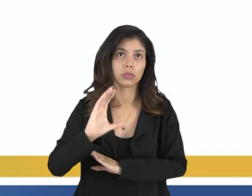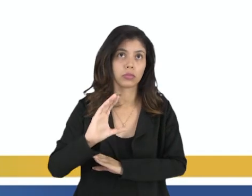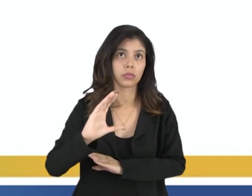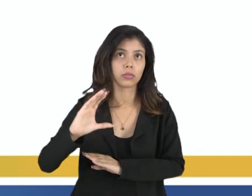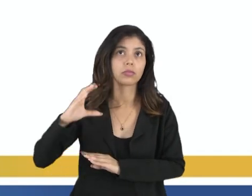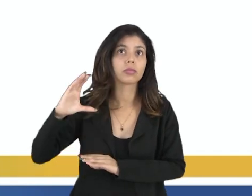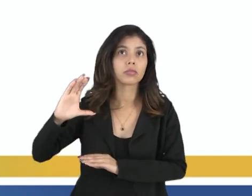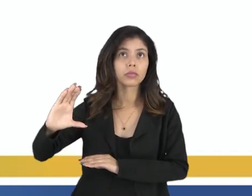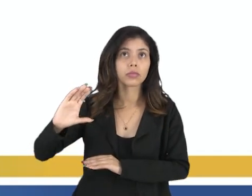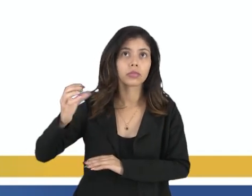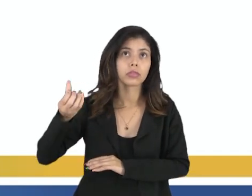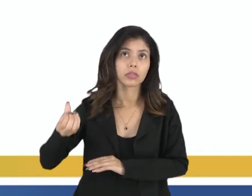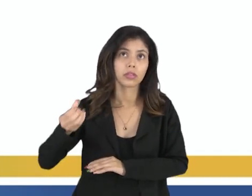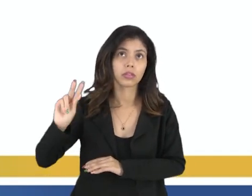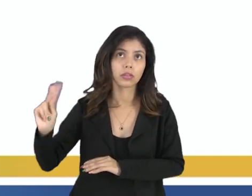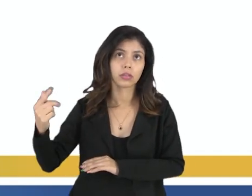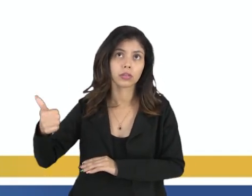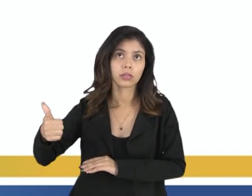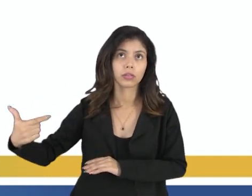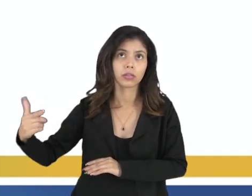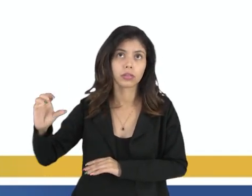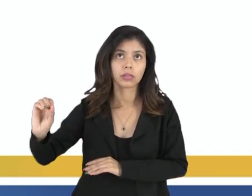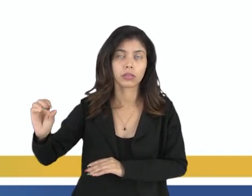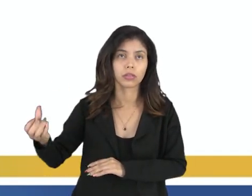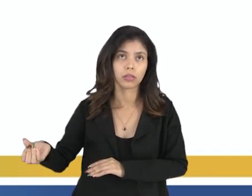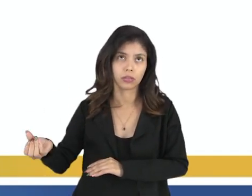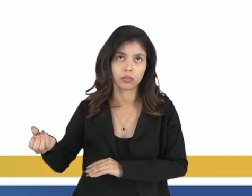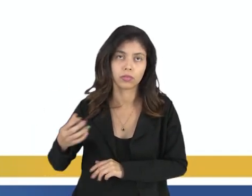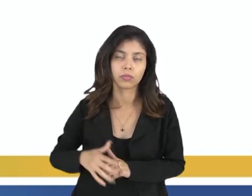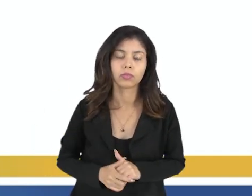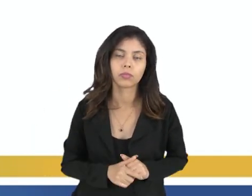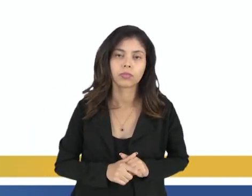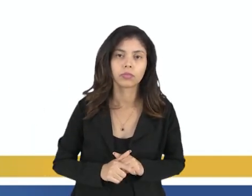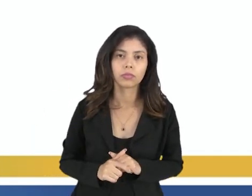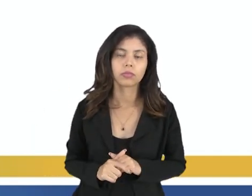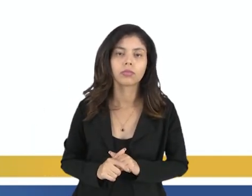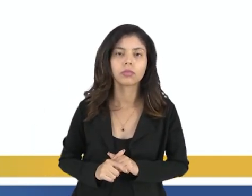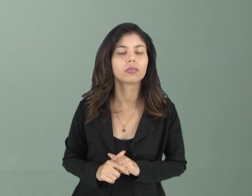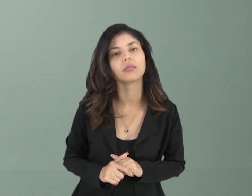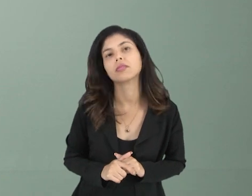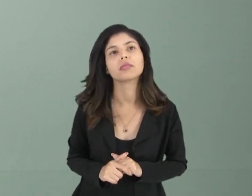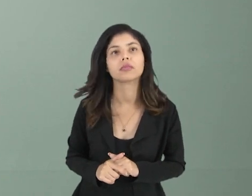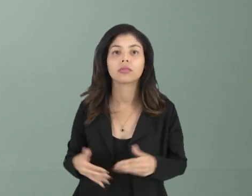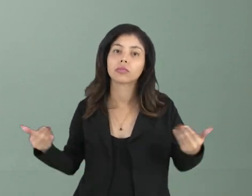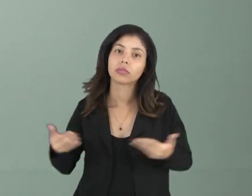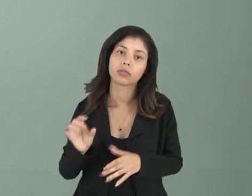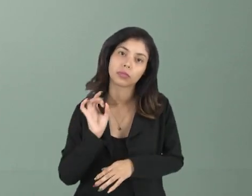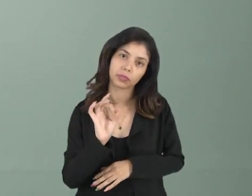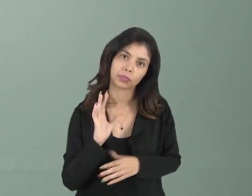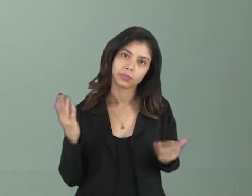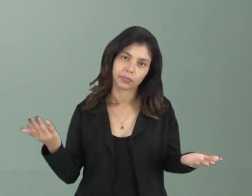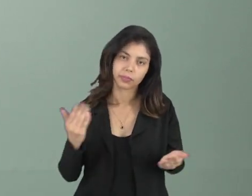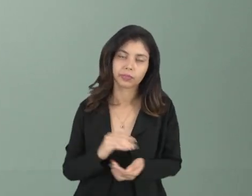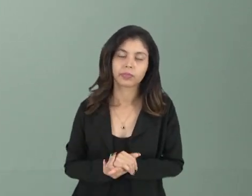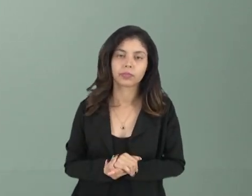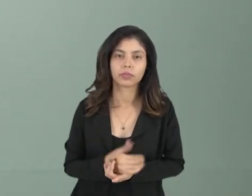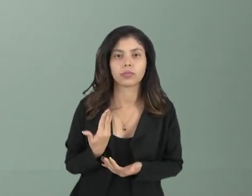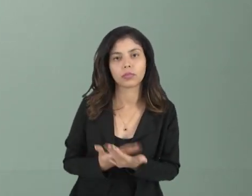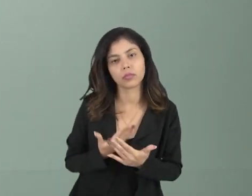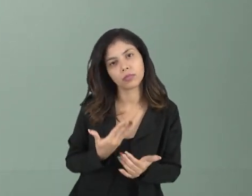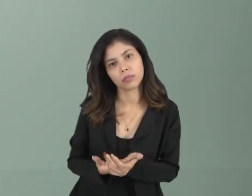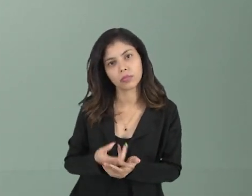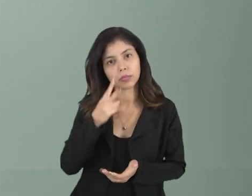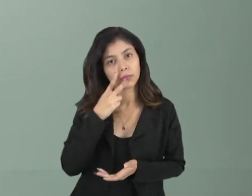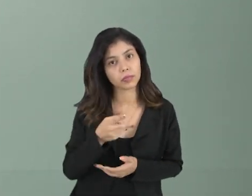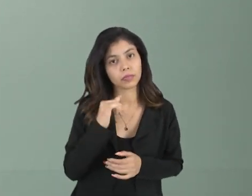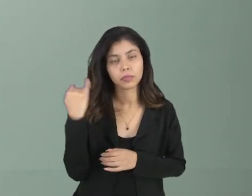formação dessa substância, dessas duas substâncias, ok? Então, por hoje é só, pessoal. Na aula de hoje a gente